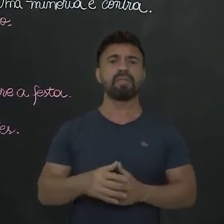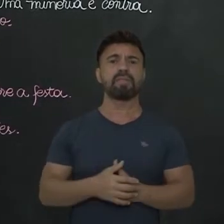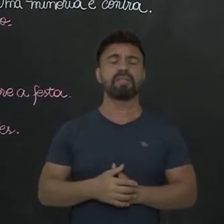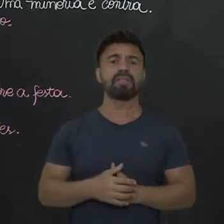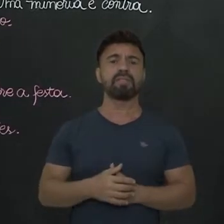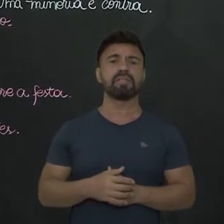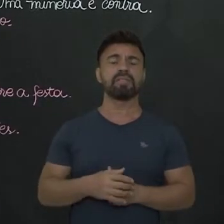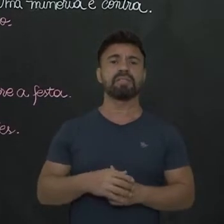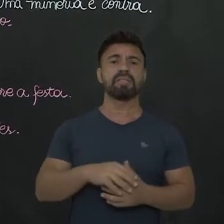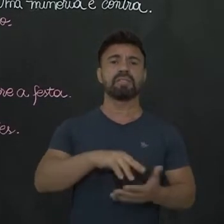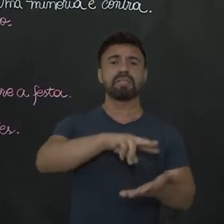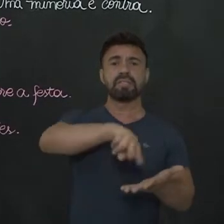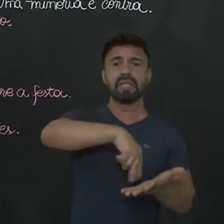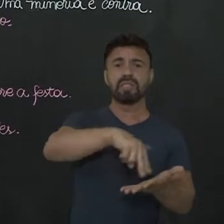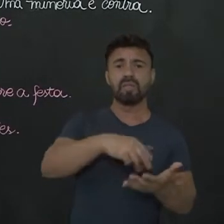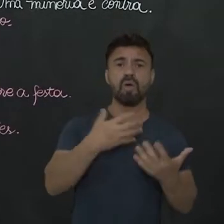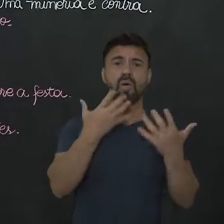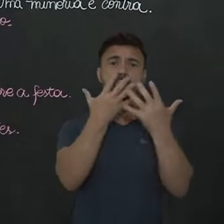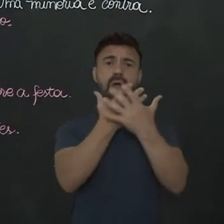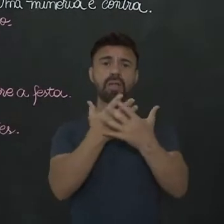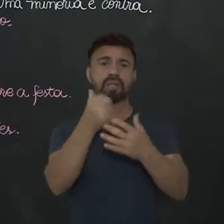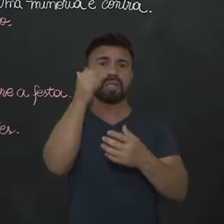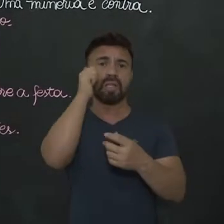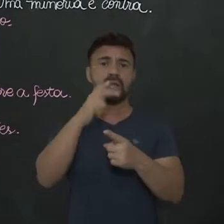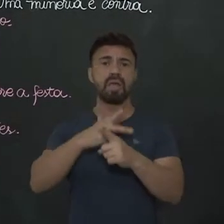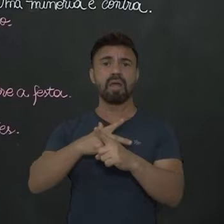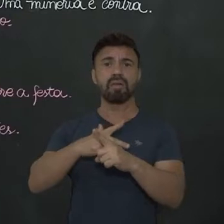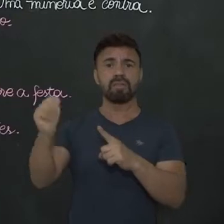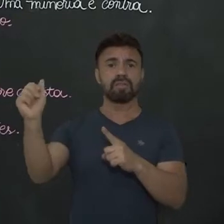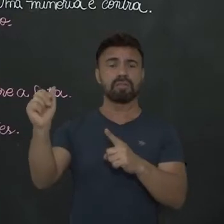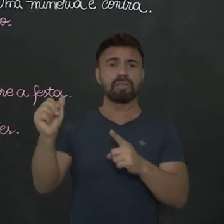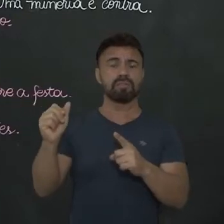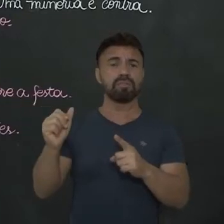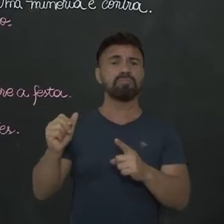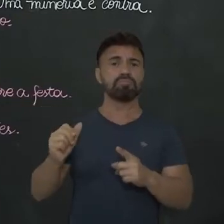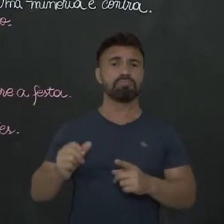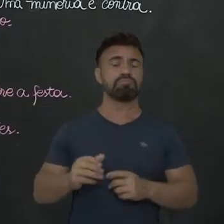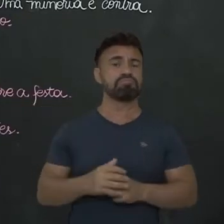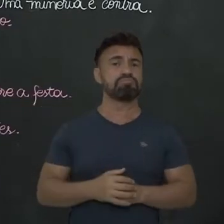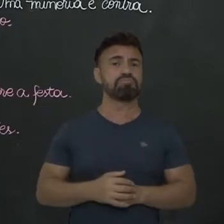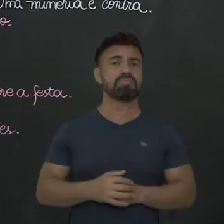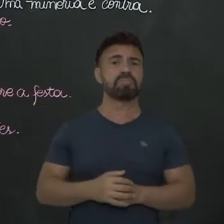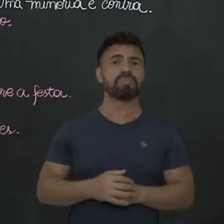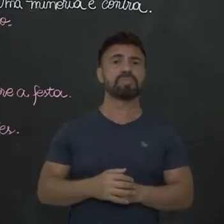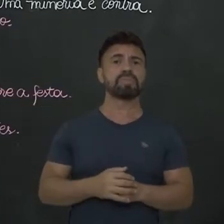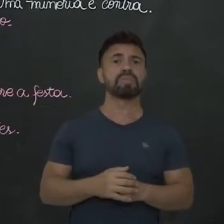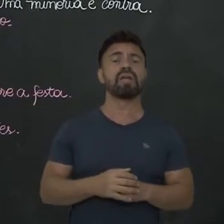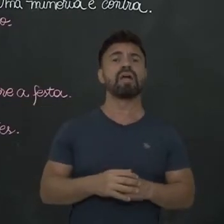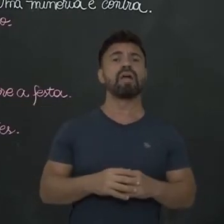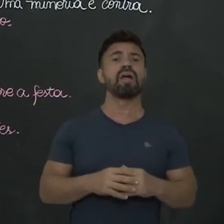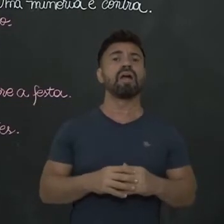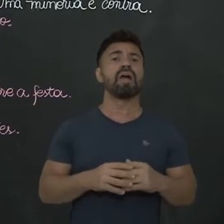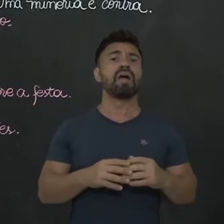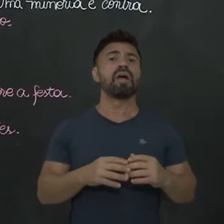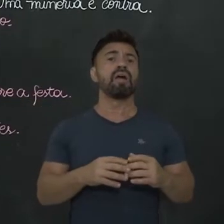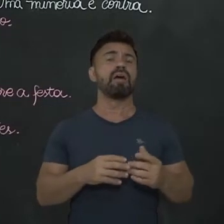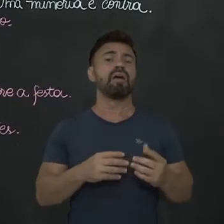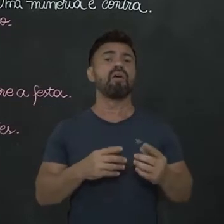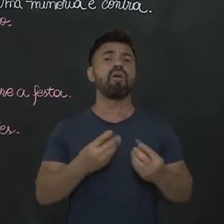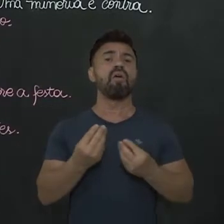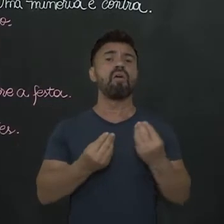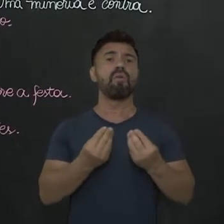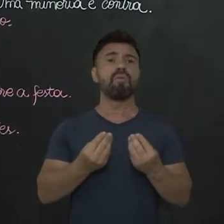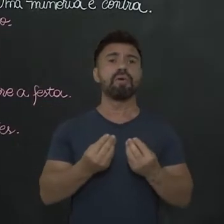próximo. Dançou o cantor e a vencedora do concurso. Então, variações da regra